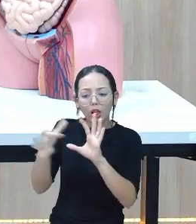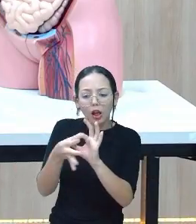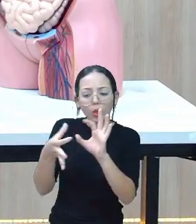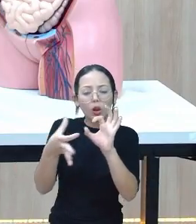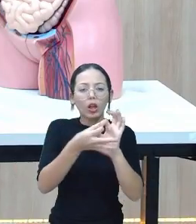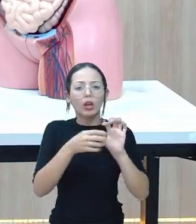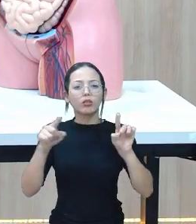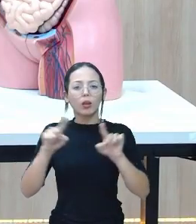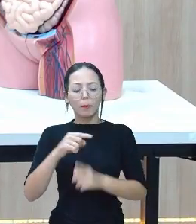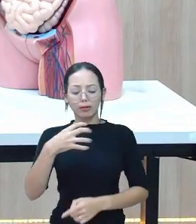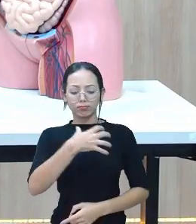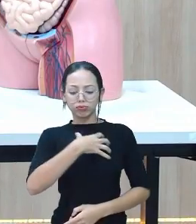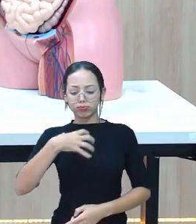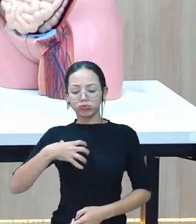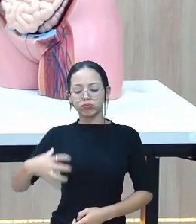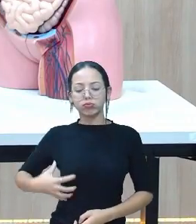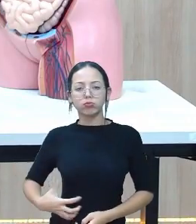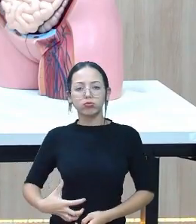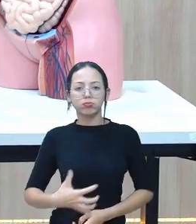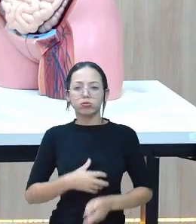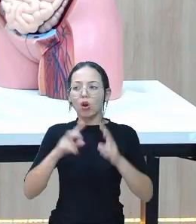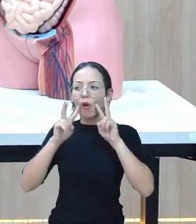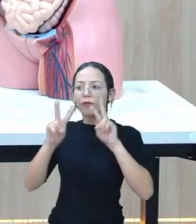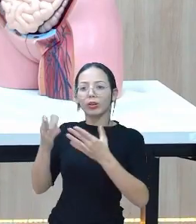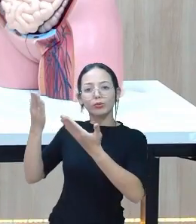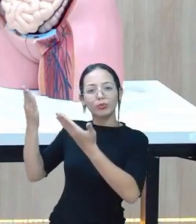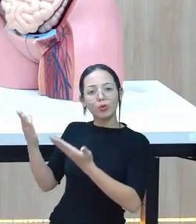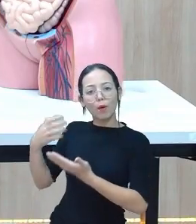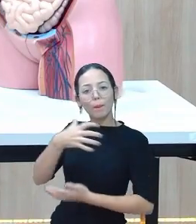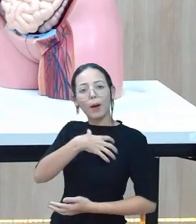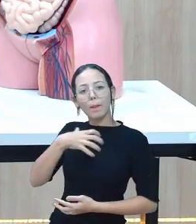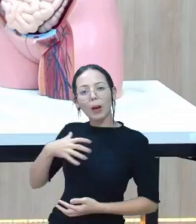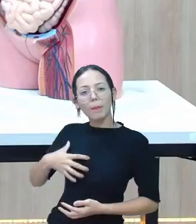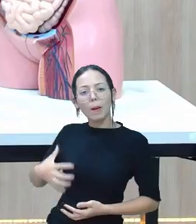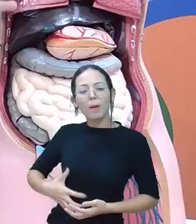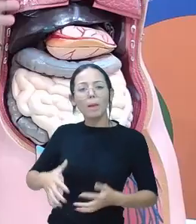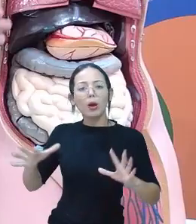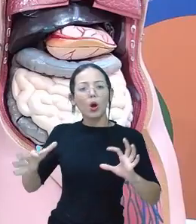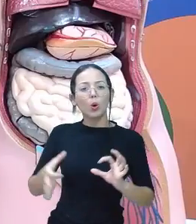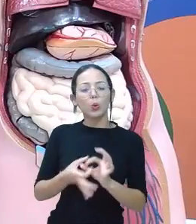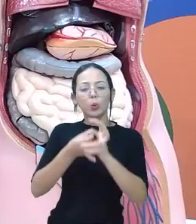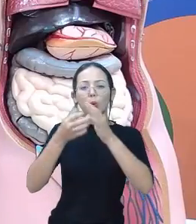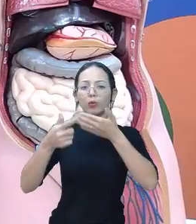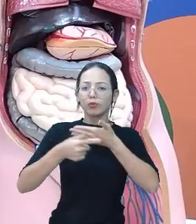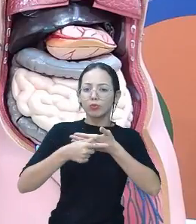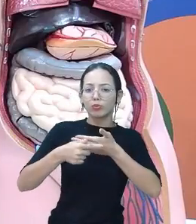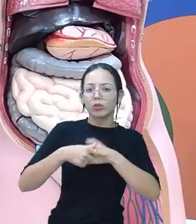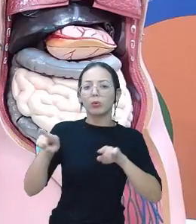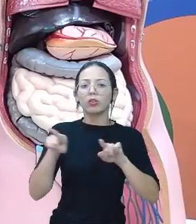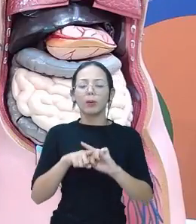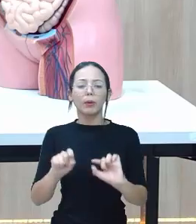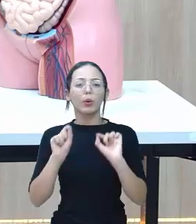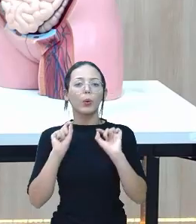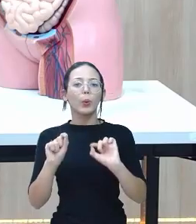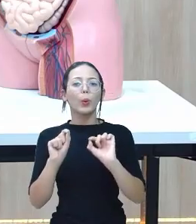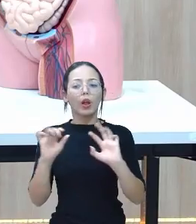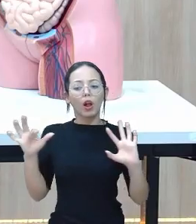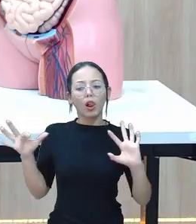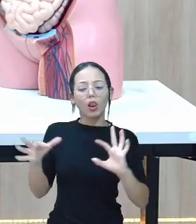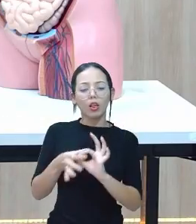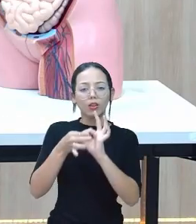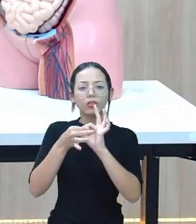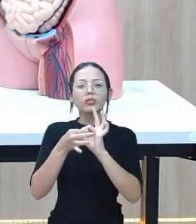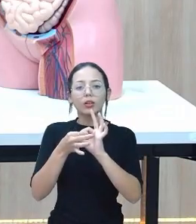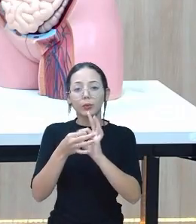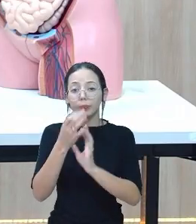também os órgãos, que estamos vendo aqui vários órgãos realizando uma função e também ocorre essa